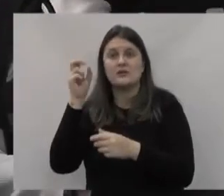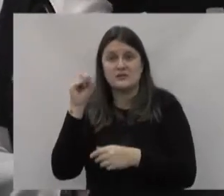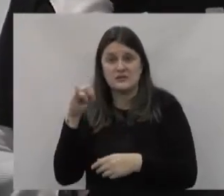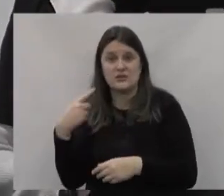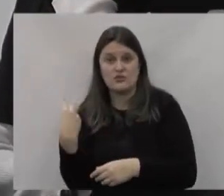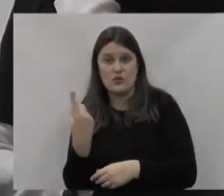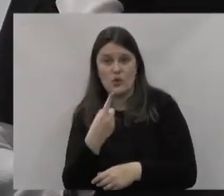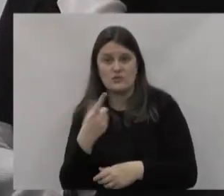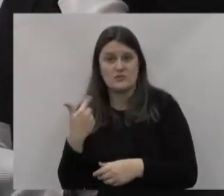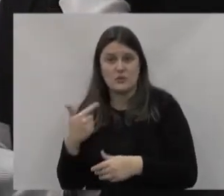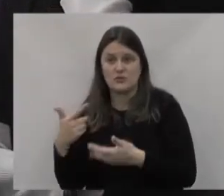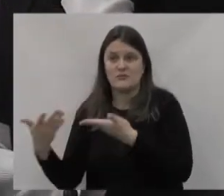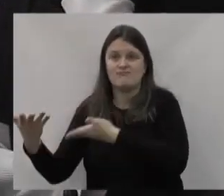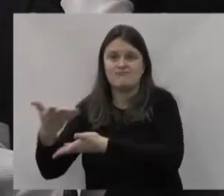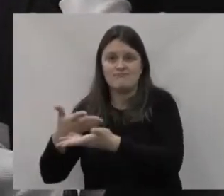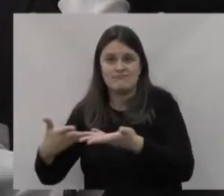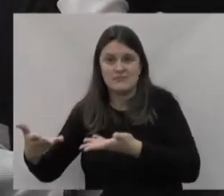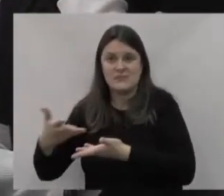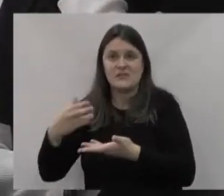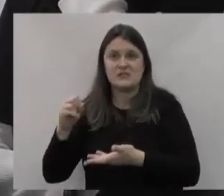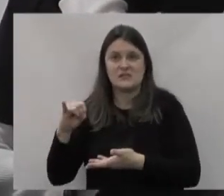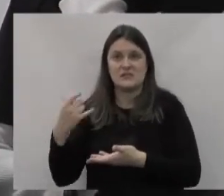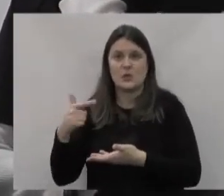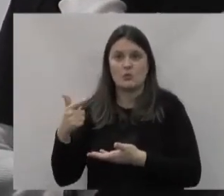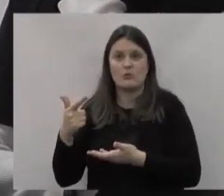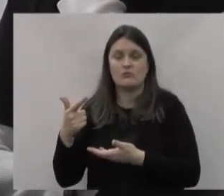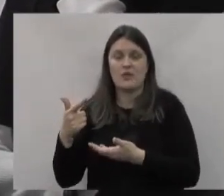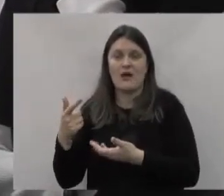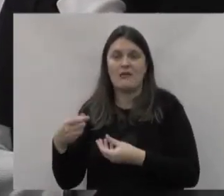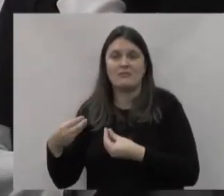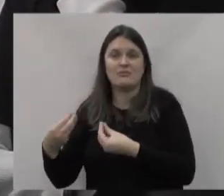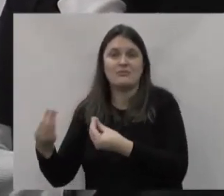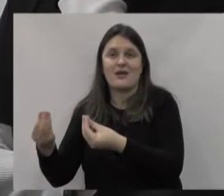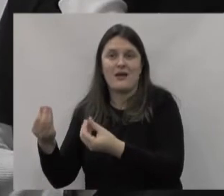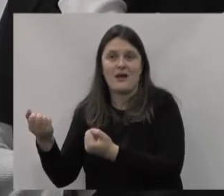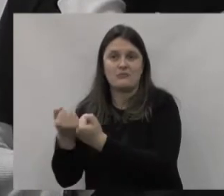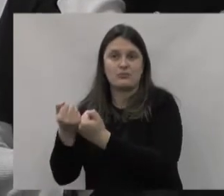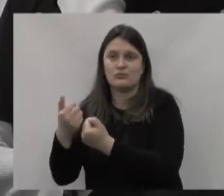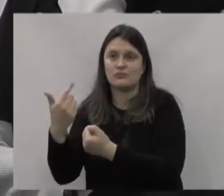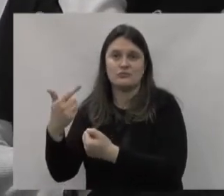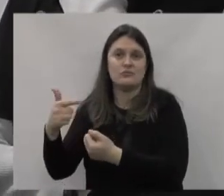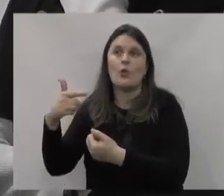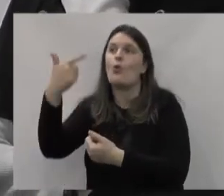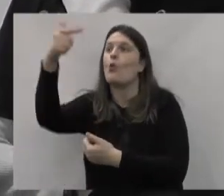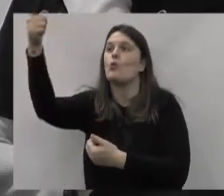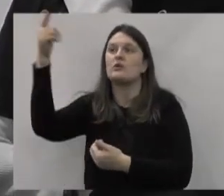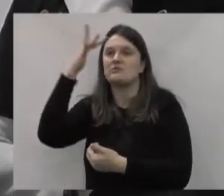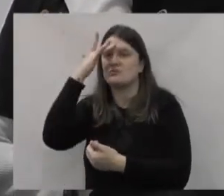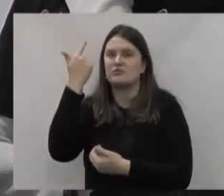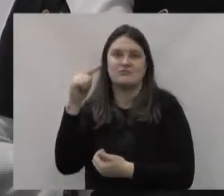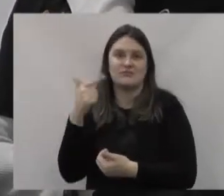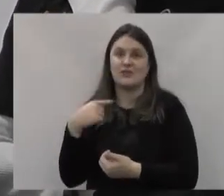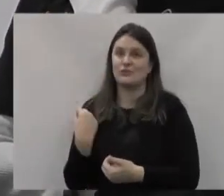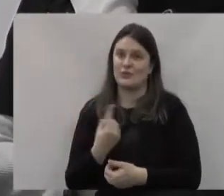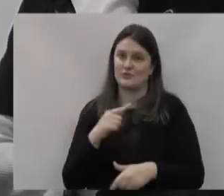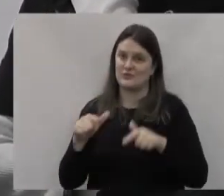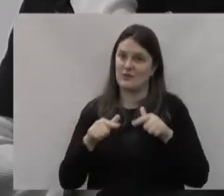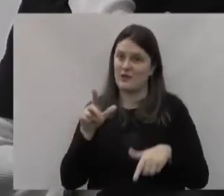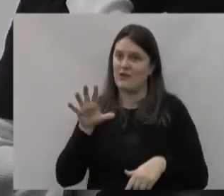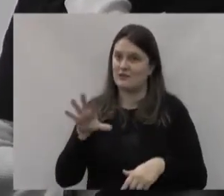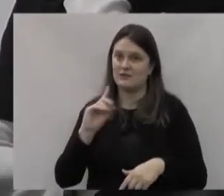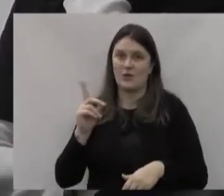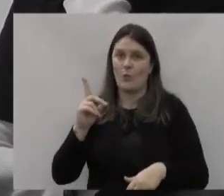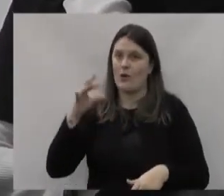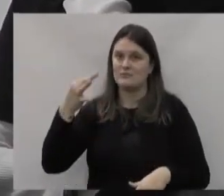a gente não se envolve, se a gente não estende a mão, ninguém vai estender, né? Então, o nosso trabalho é esse, não